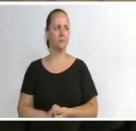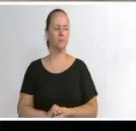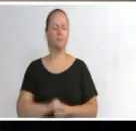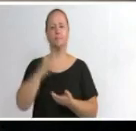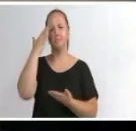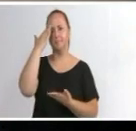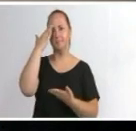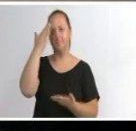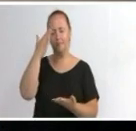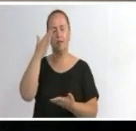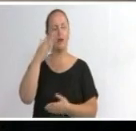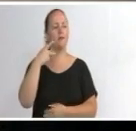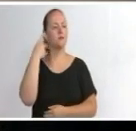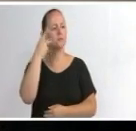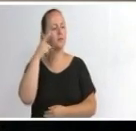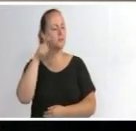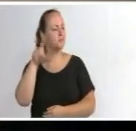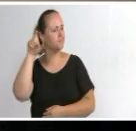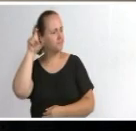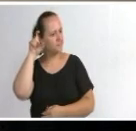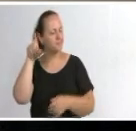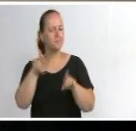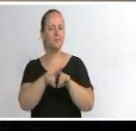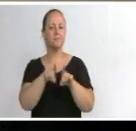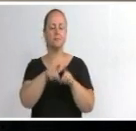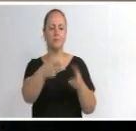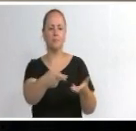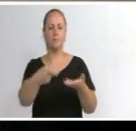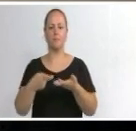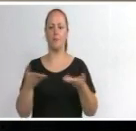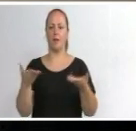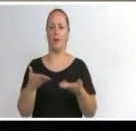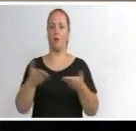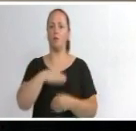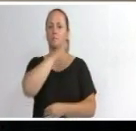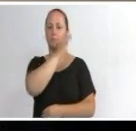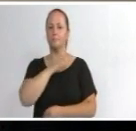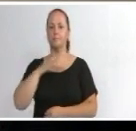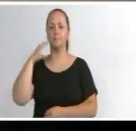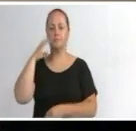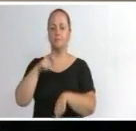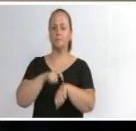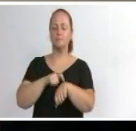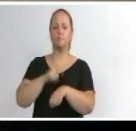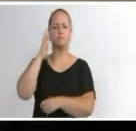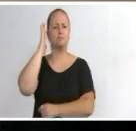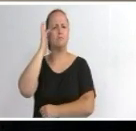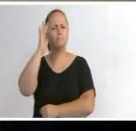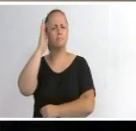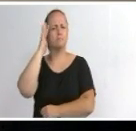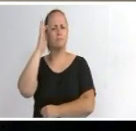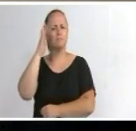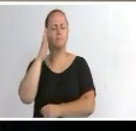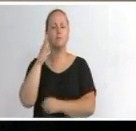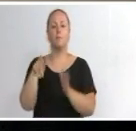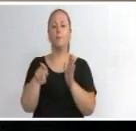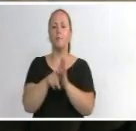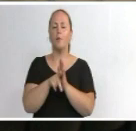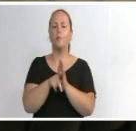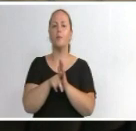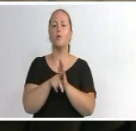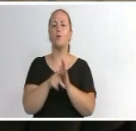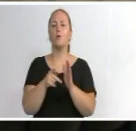Obrigado, vereador Jantz Jürg Mantel. Quero convidar agora o vereador César Sim para fazer um momento de reflexão sobre o Código de Defesa do Consumidor.